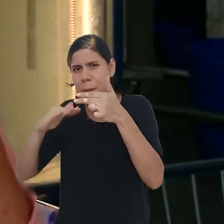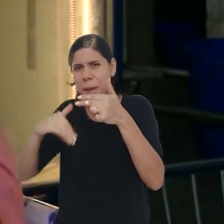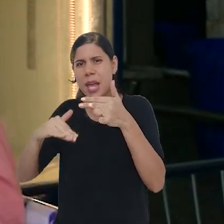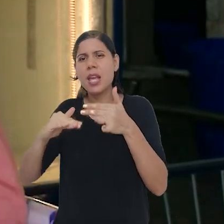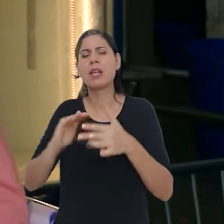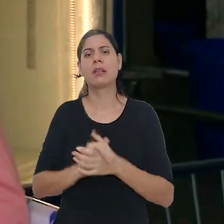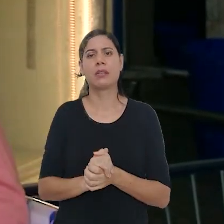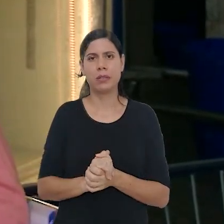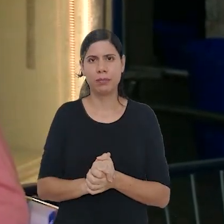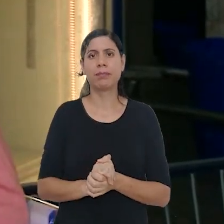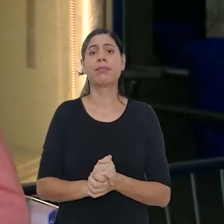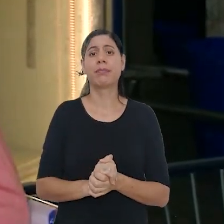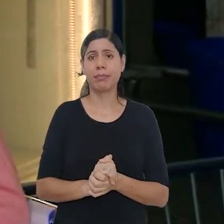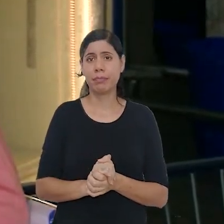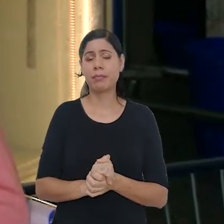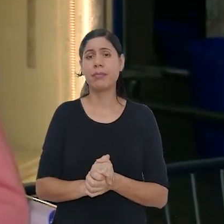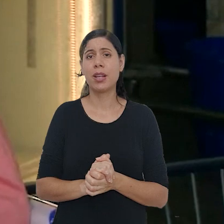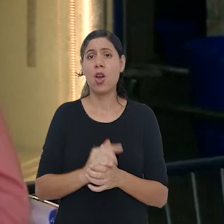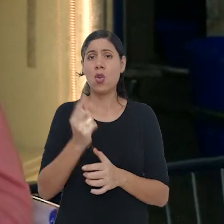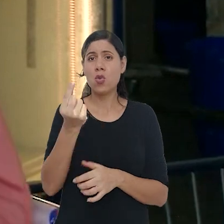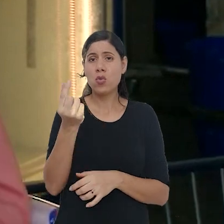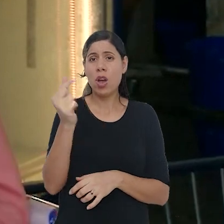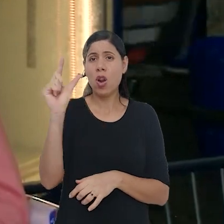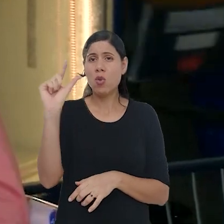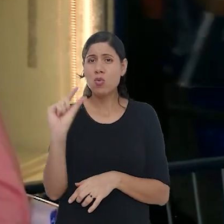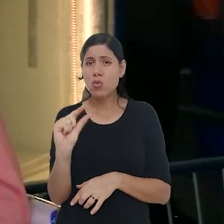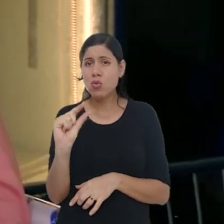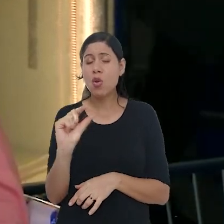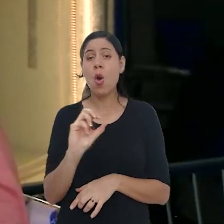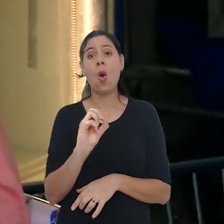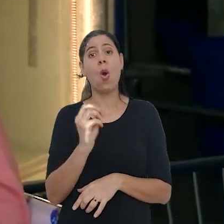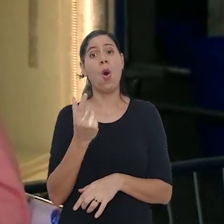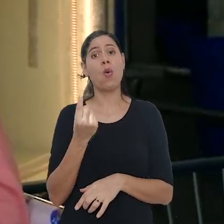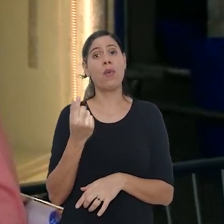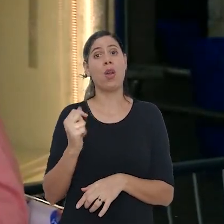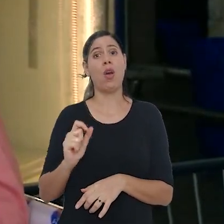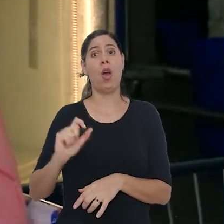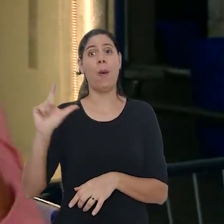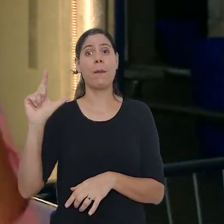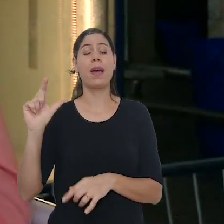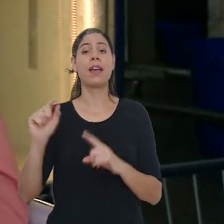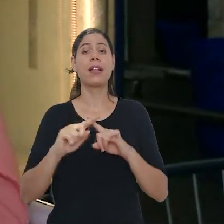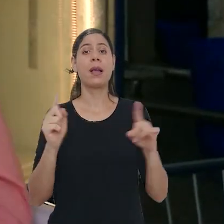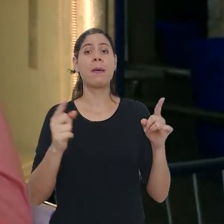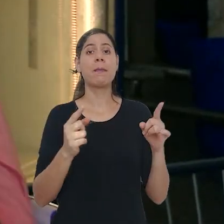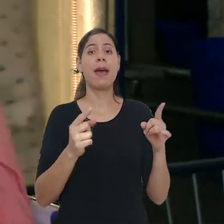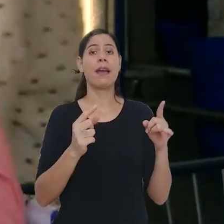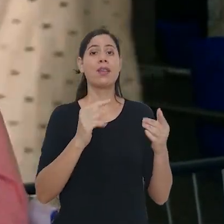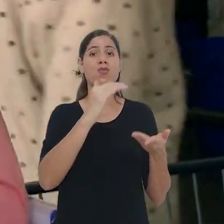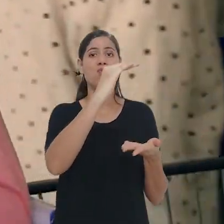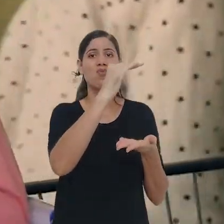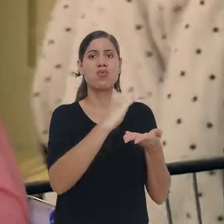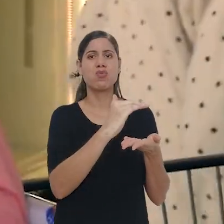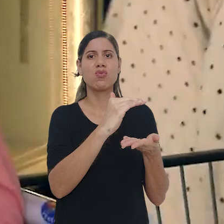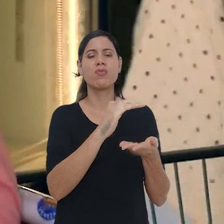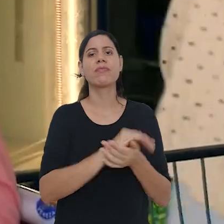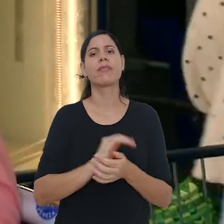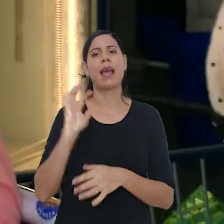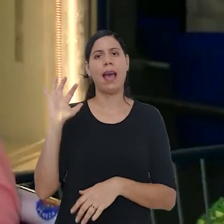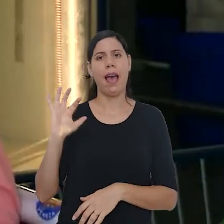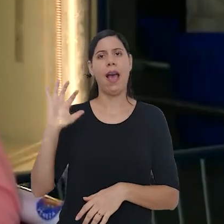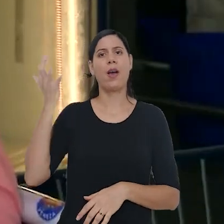dedinhos e meio a menos. Aí eles diminuem o valor, ou aumentam o valor e diminuem